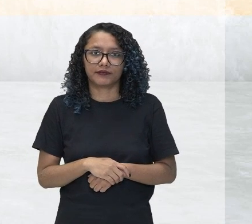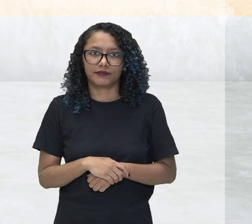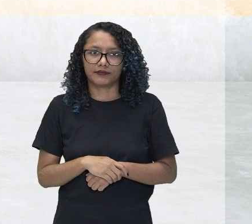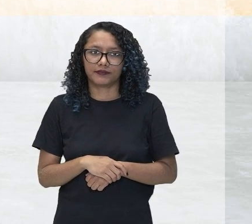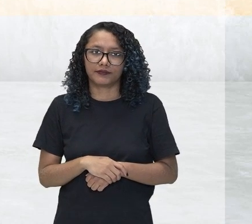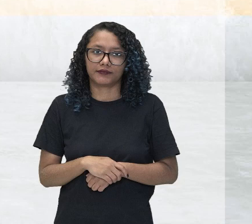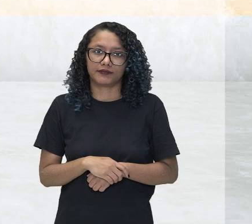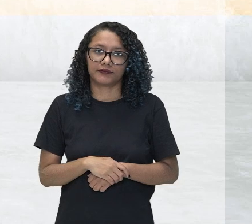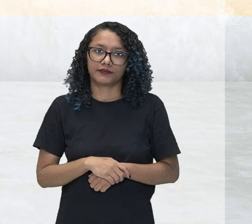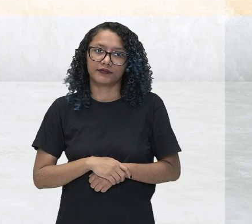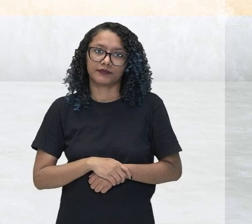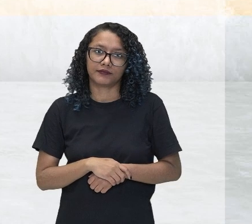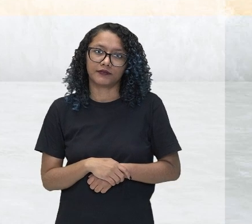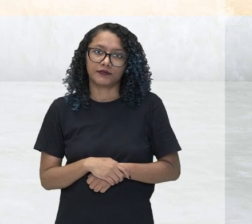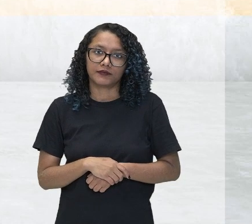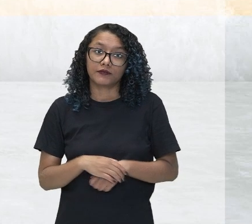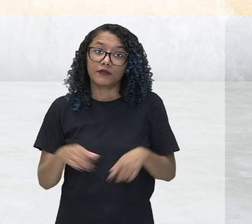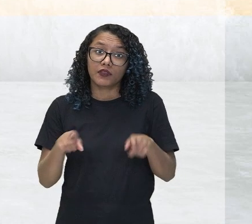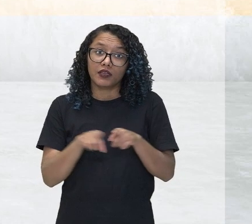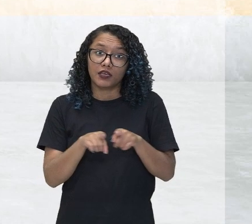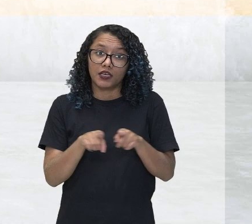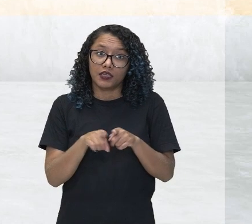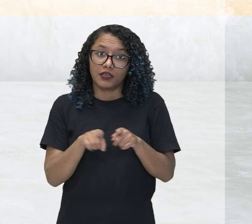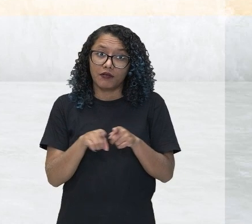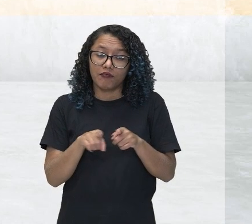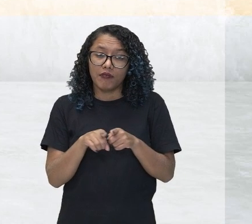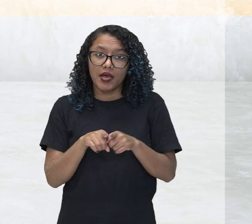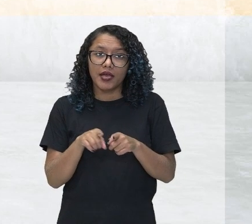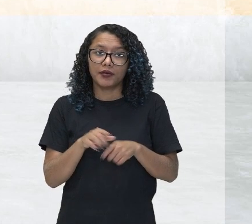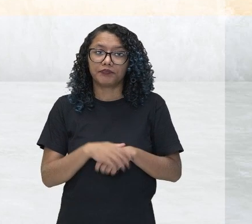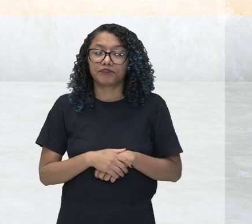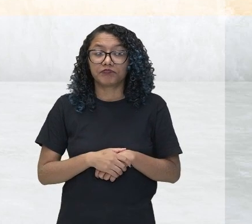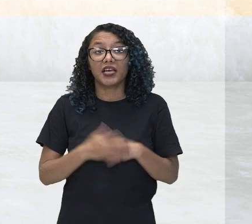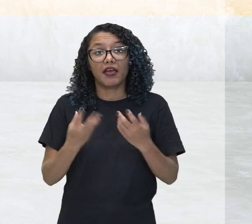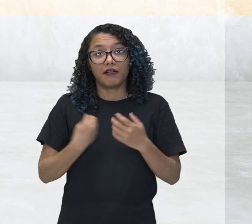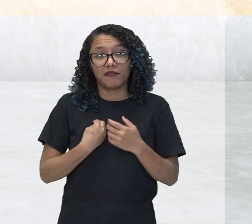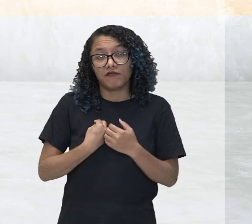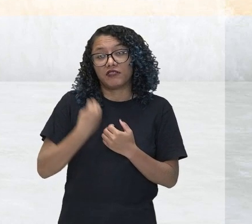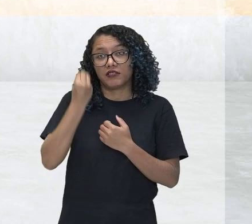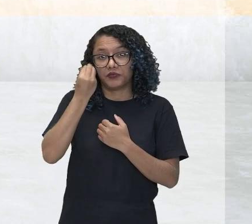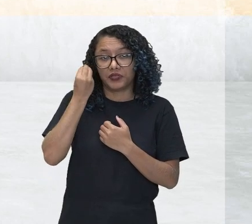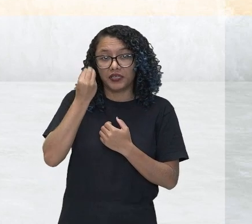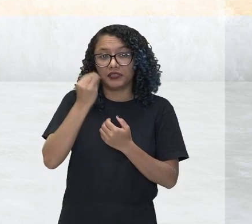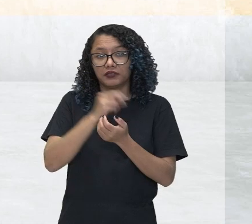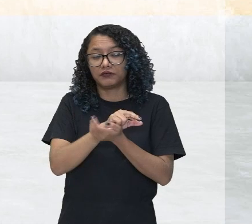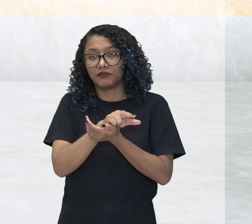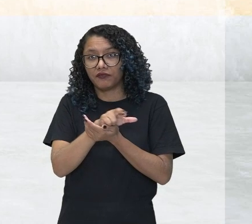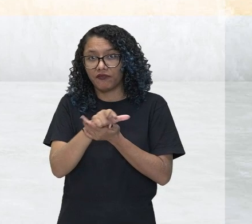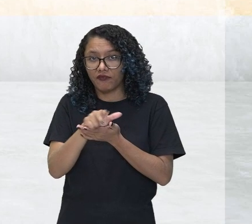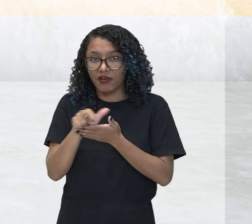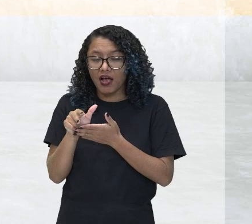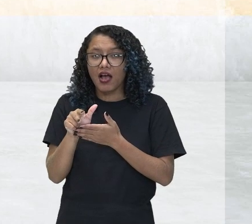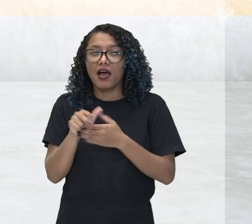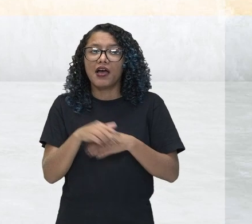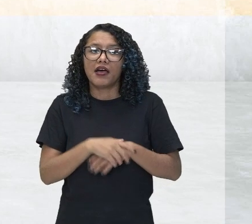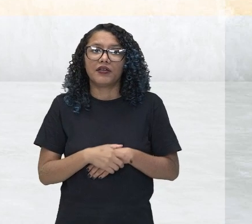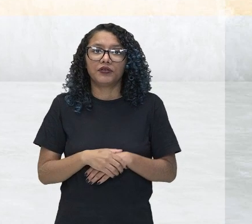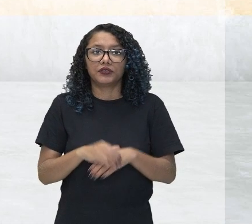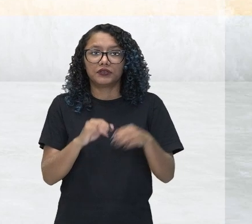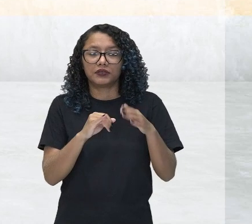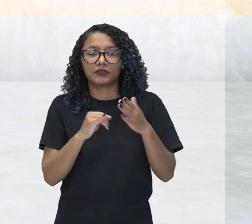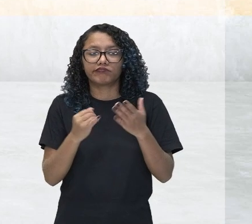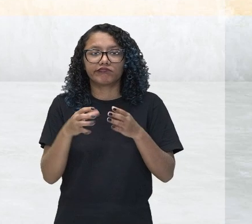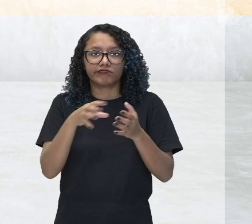vivência das diversas instituições sociais. Então, dentro de uma sociedade, nós temos a família, nós